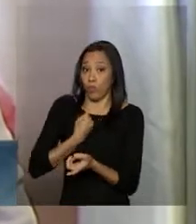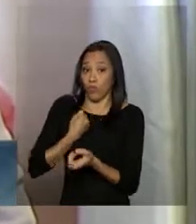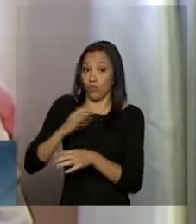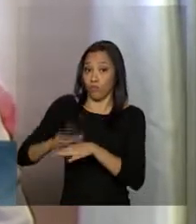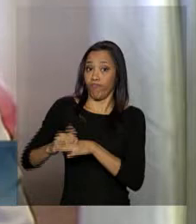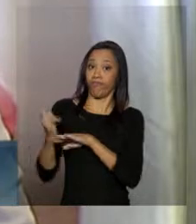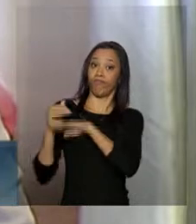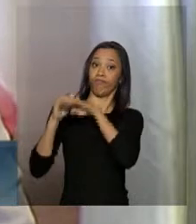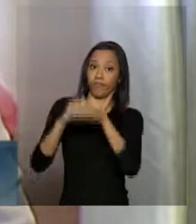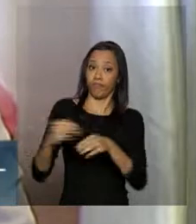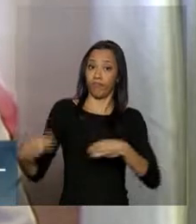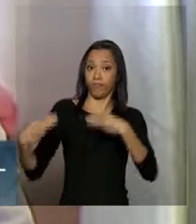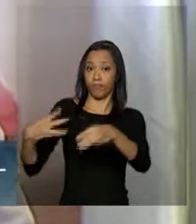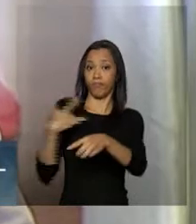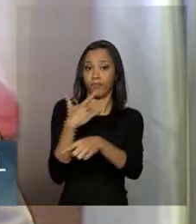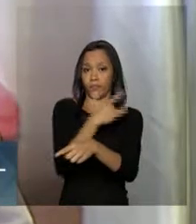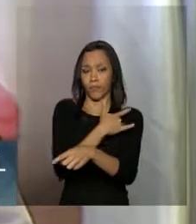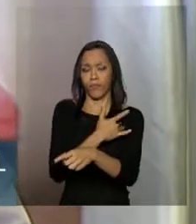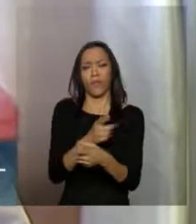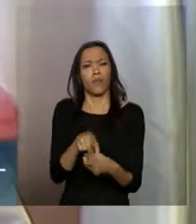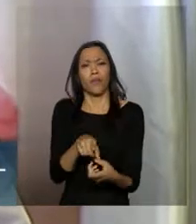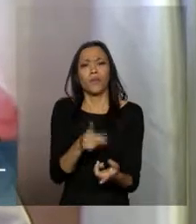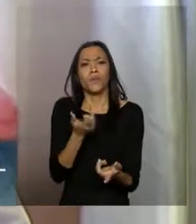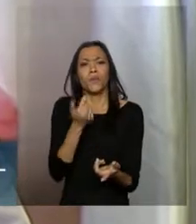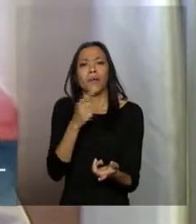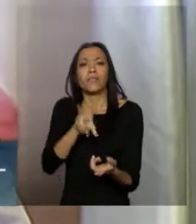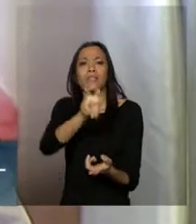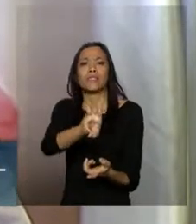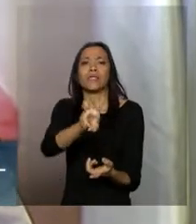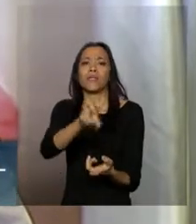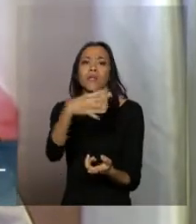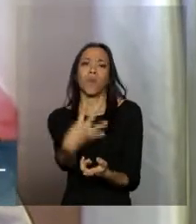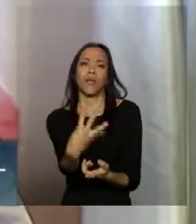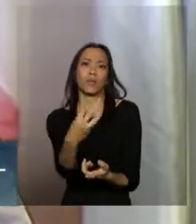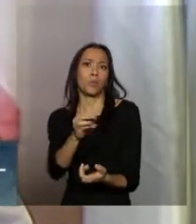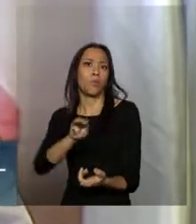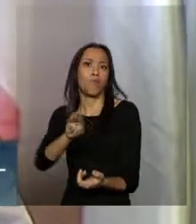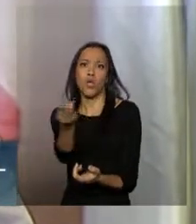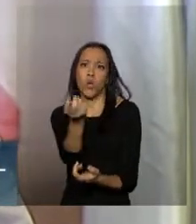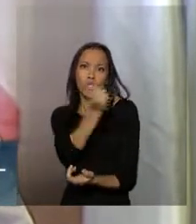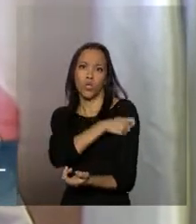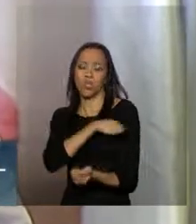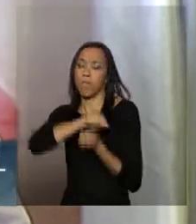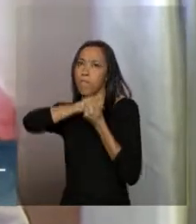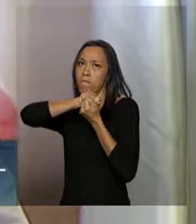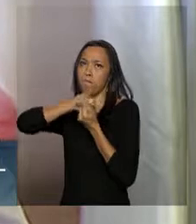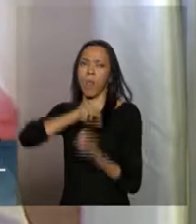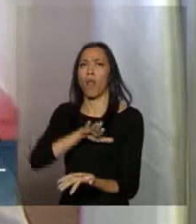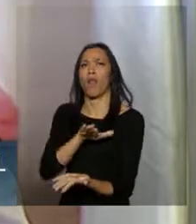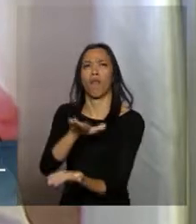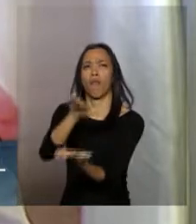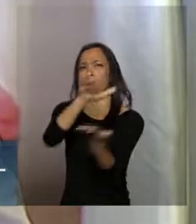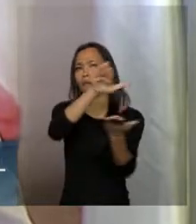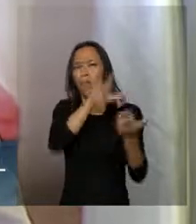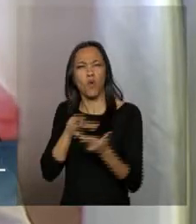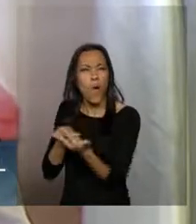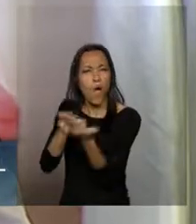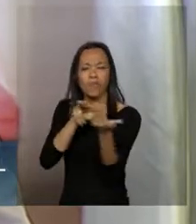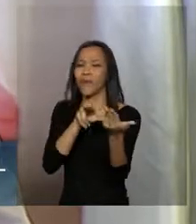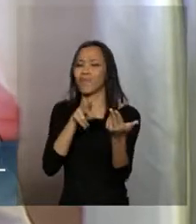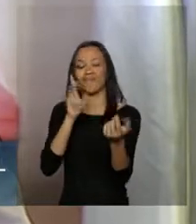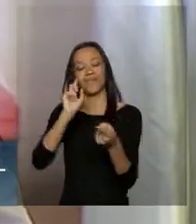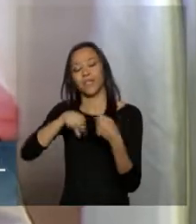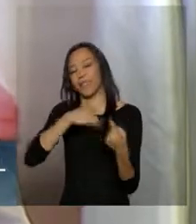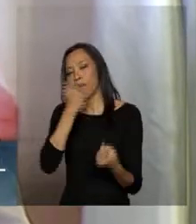cobrir. Exatamente isso. Não é possível distribuir 54 milhões de doses ao mesmo tempo, né? Porque nós temos que discutir